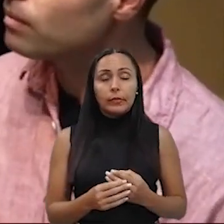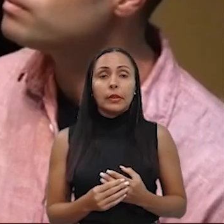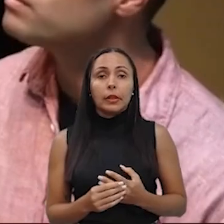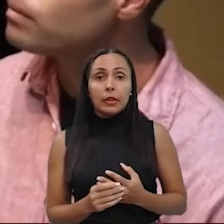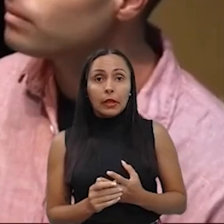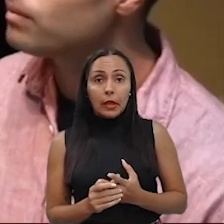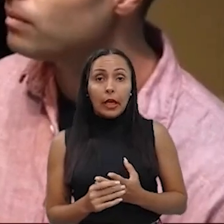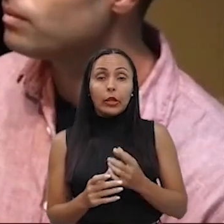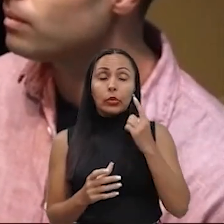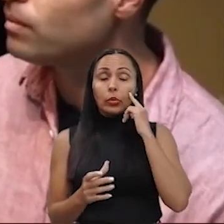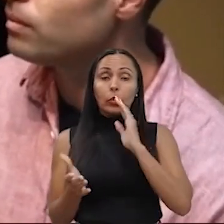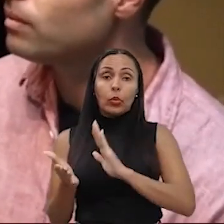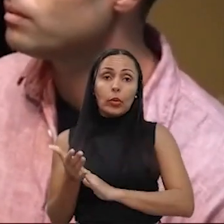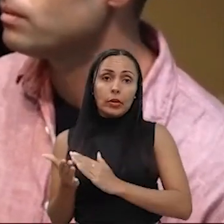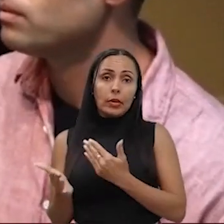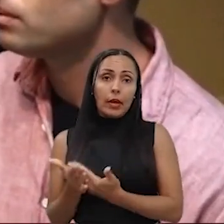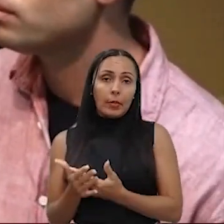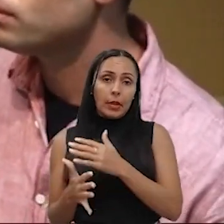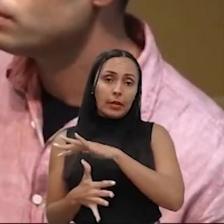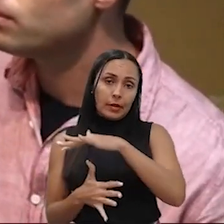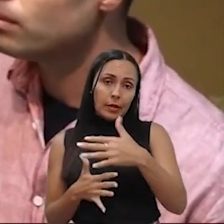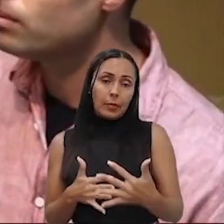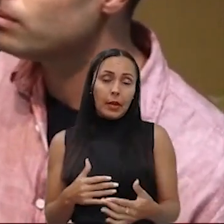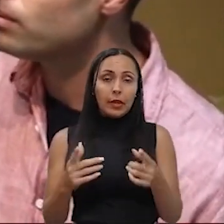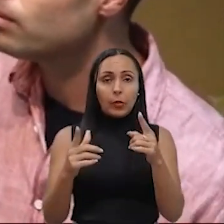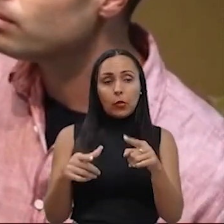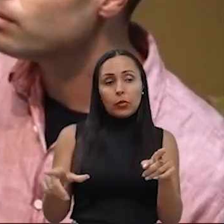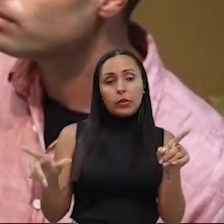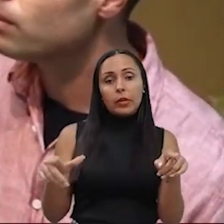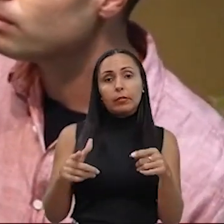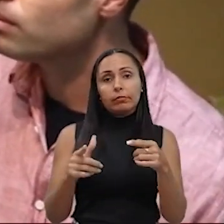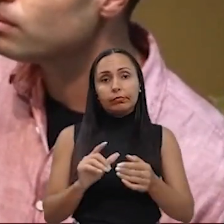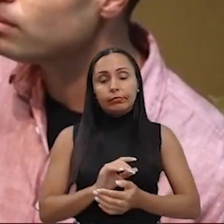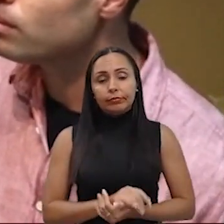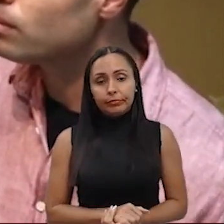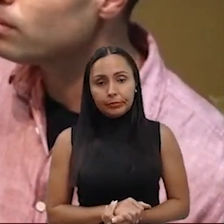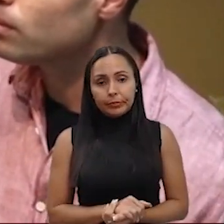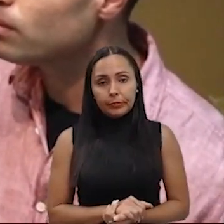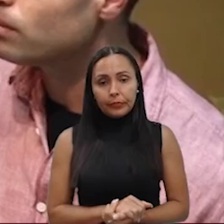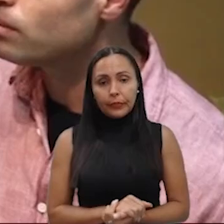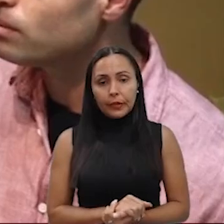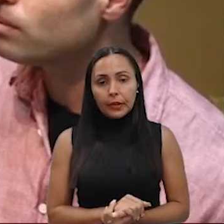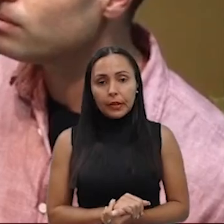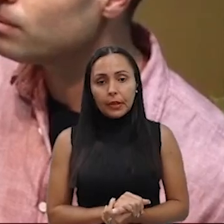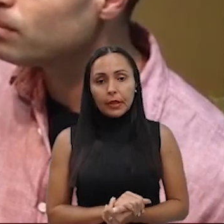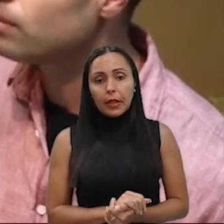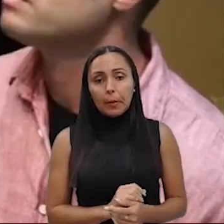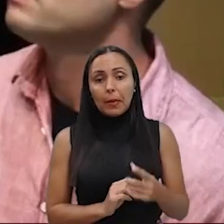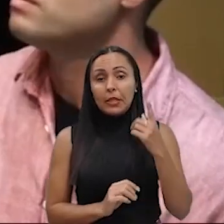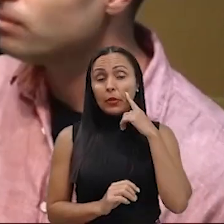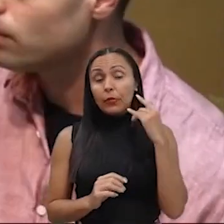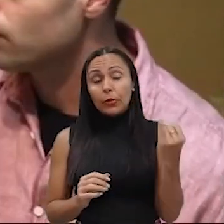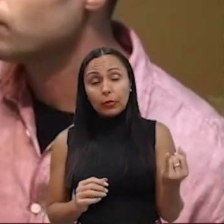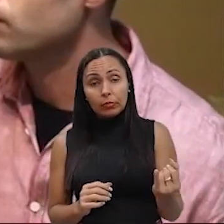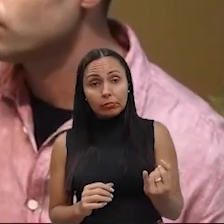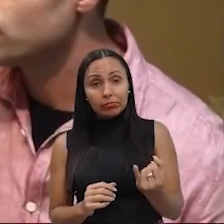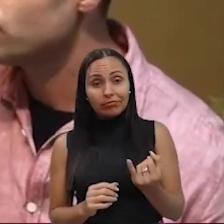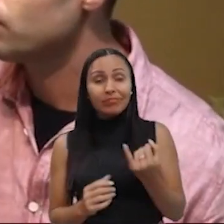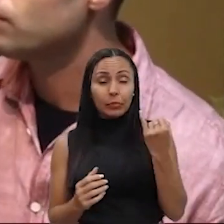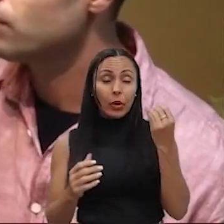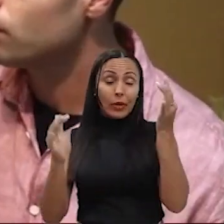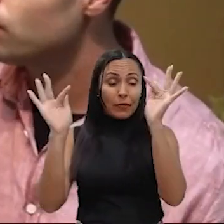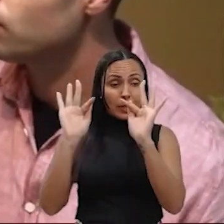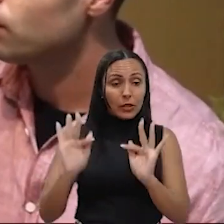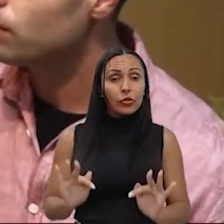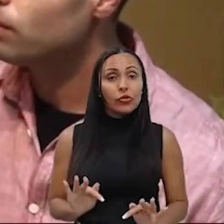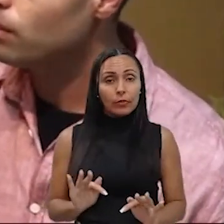intérprete de Libras na música é bem desafiador, né? Mas eu fico extremamente feliz com os